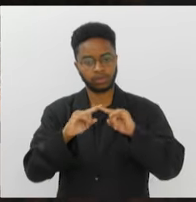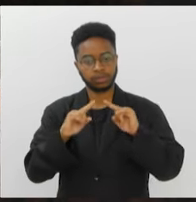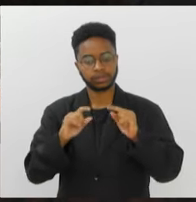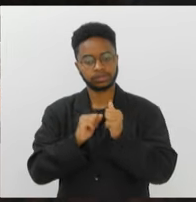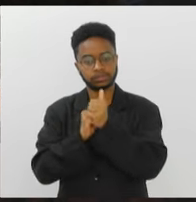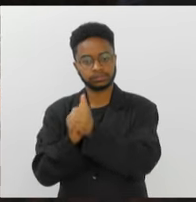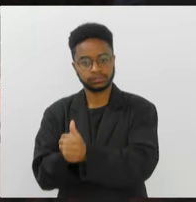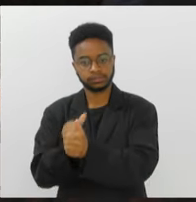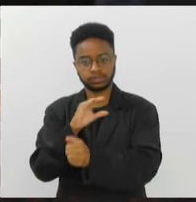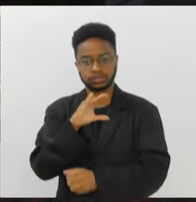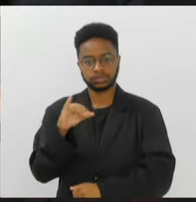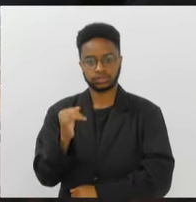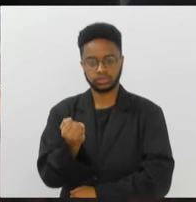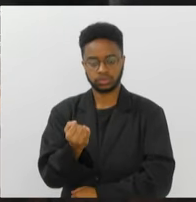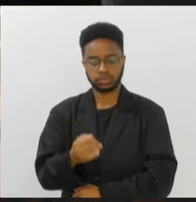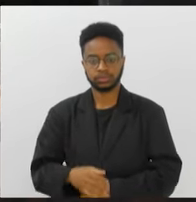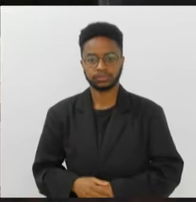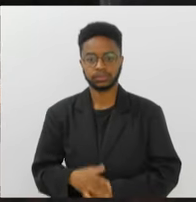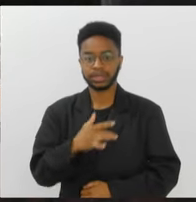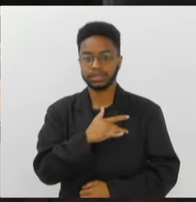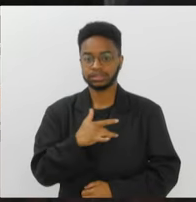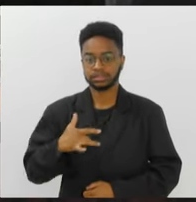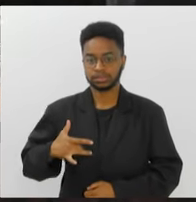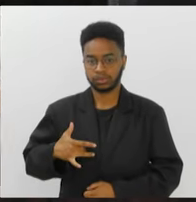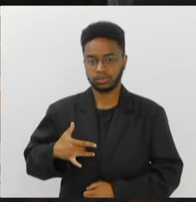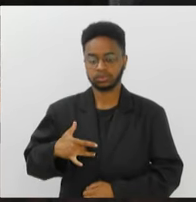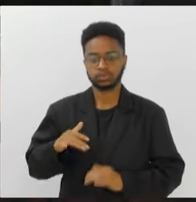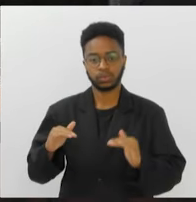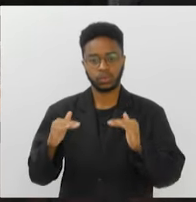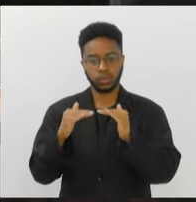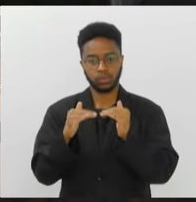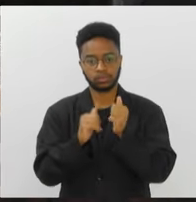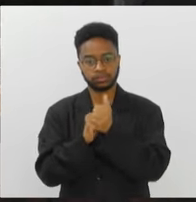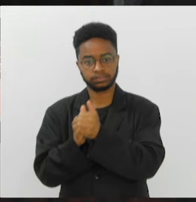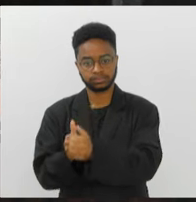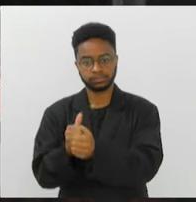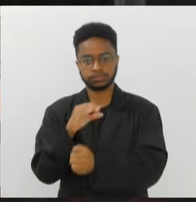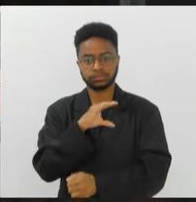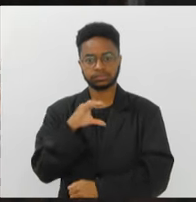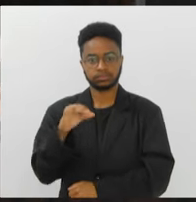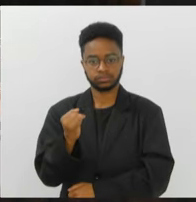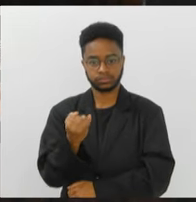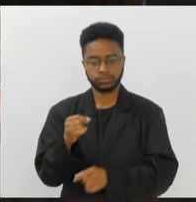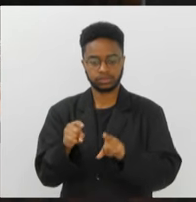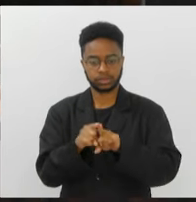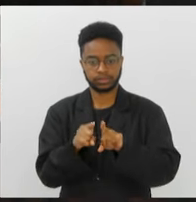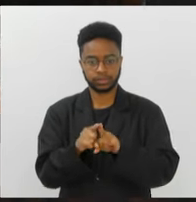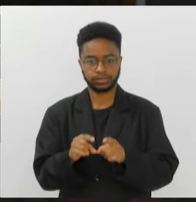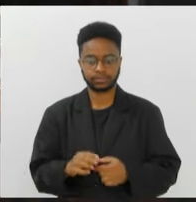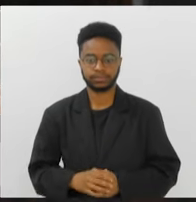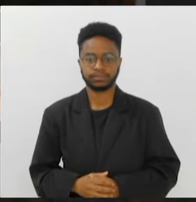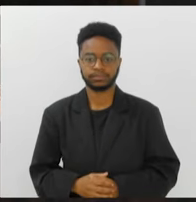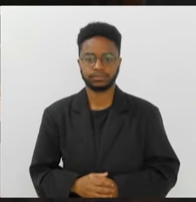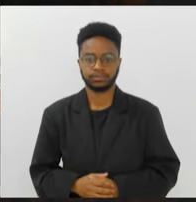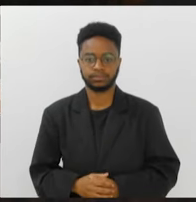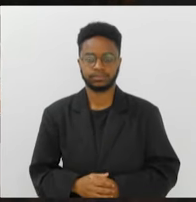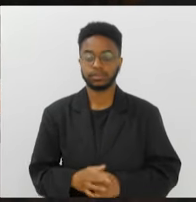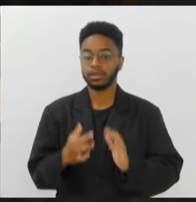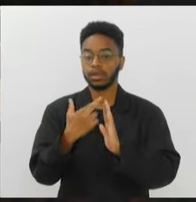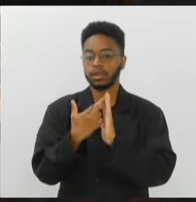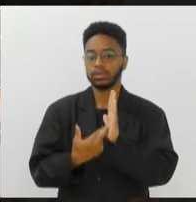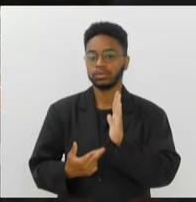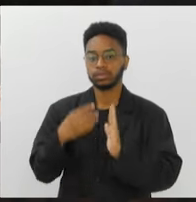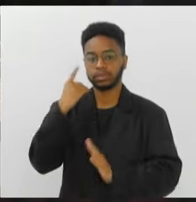da CCJ, Saúde, favorável com a emenda também da Comissão de Constituição e Justiça.